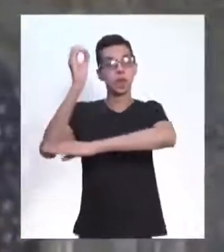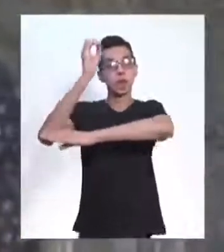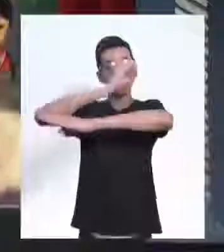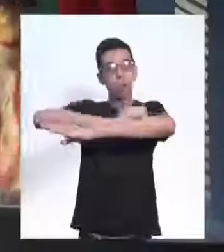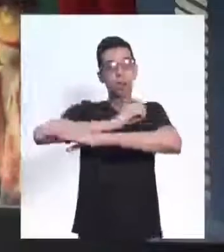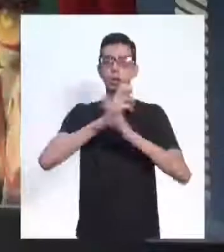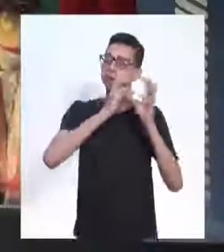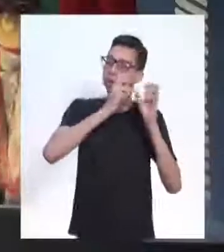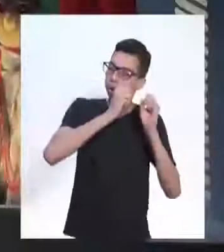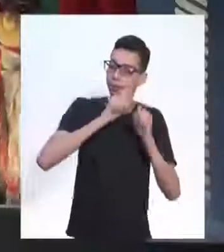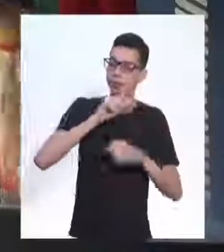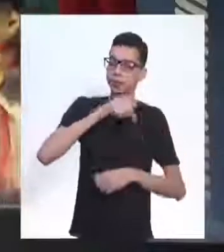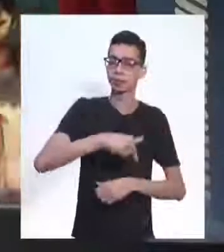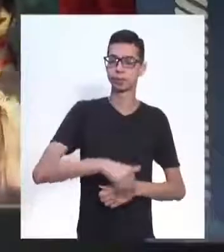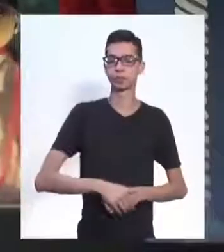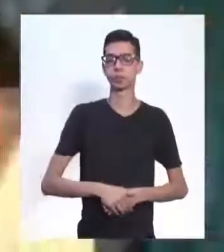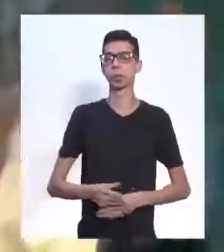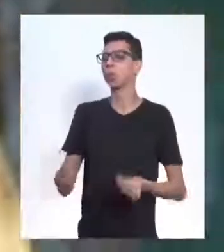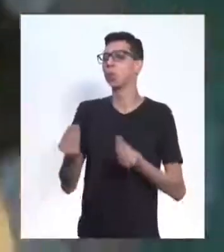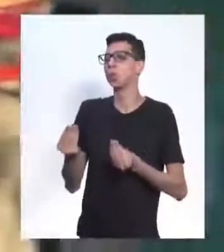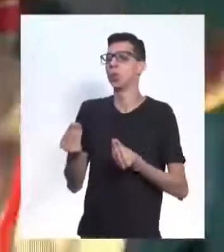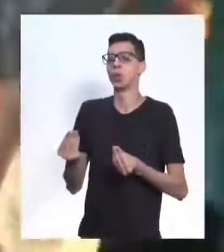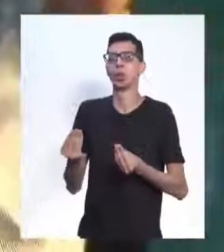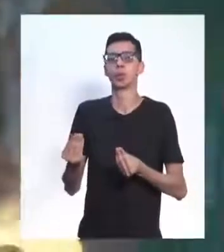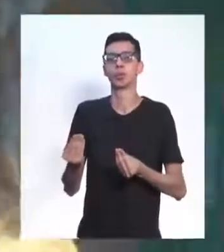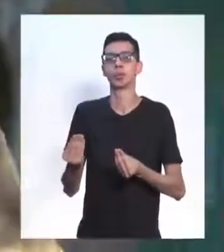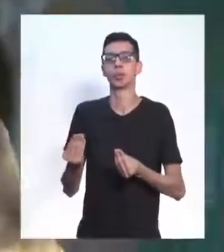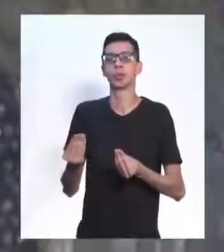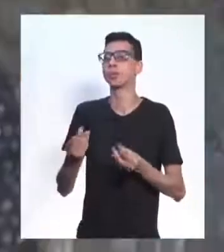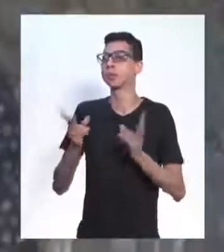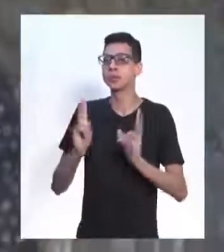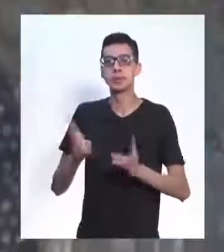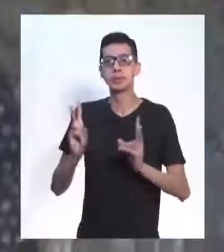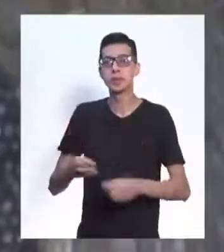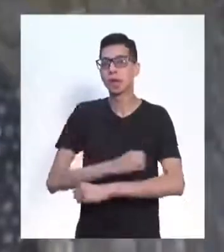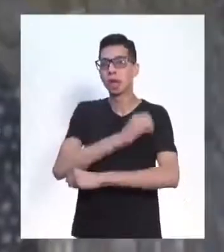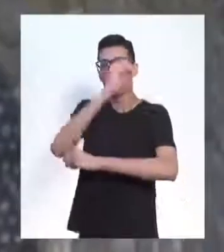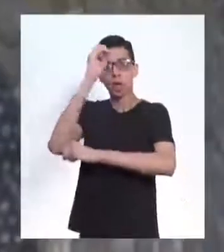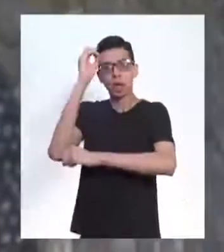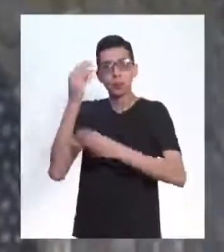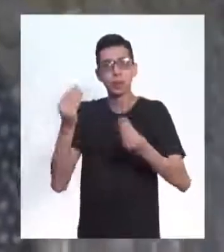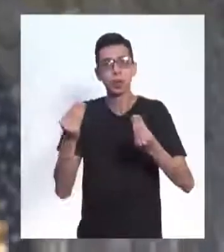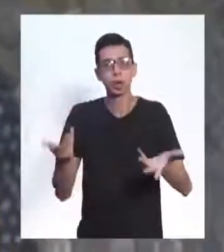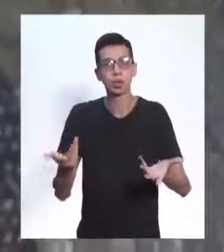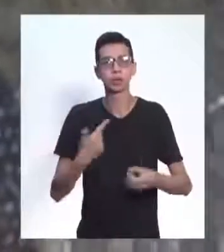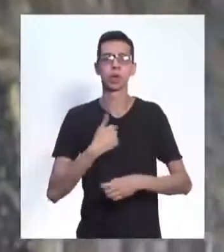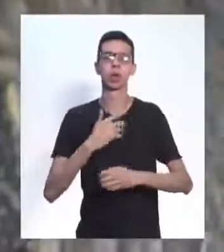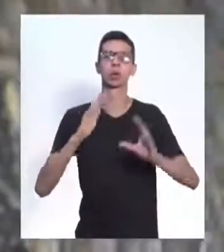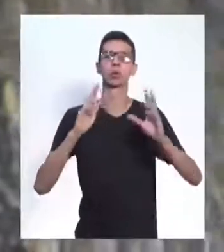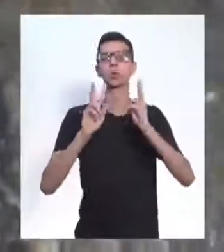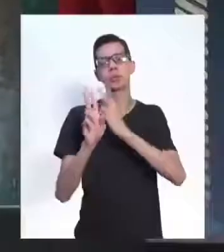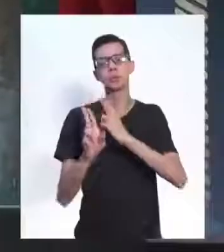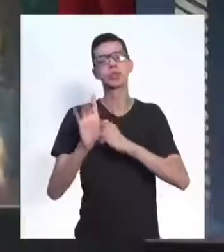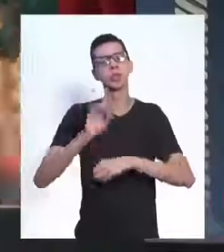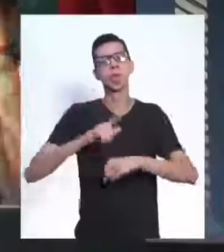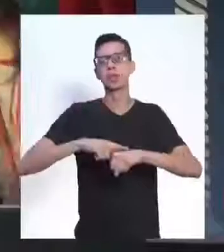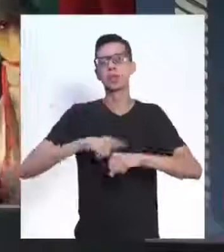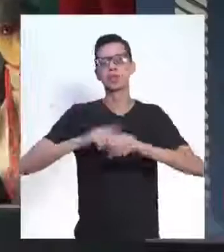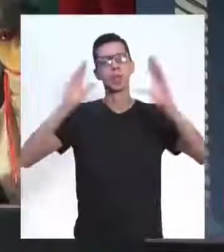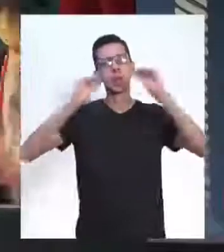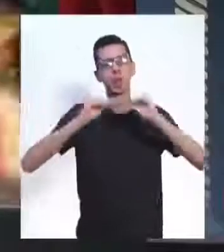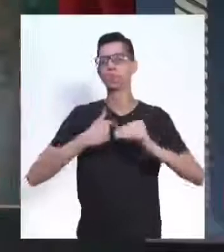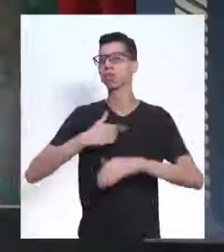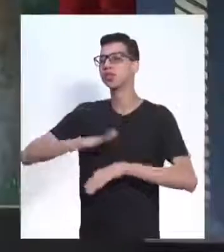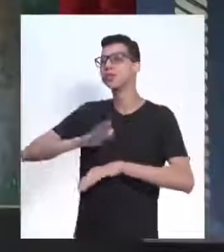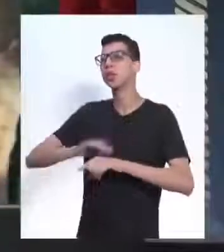dormir, Cauê. Mas como se adia o tempo todo? Mas eu só vou dormir se tiver a noite. Mas o que eu posso